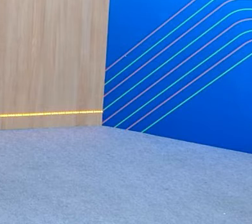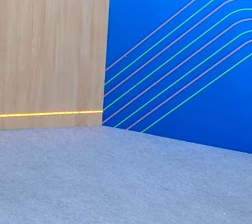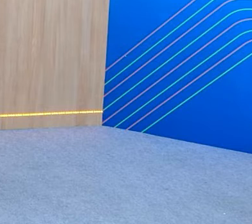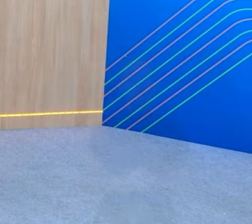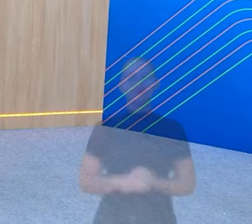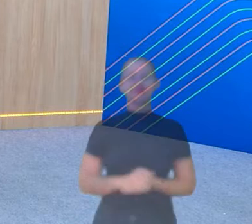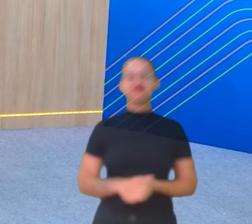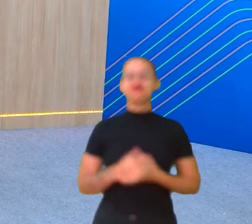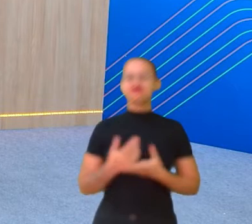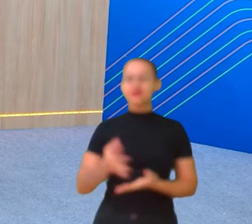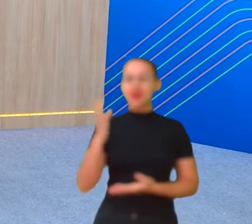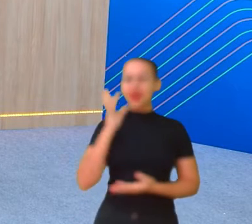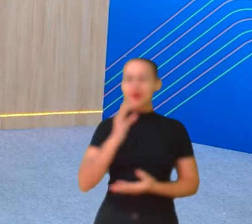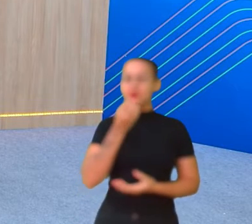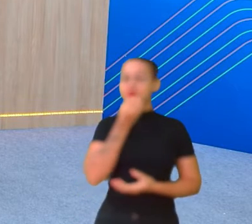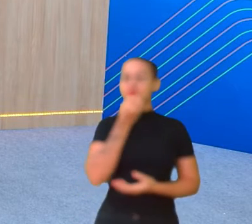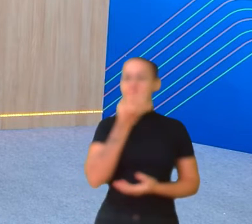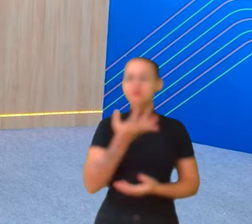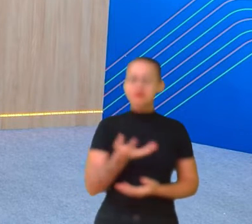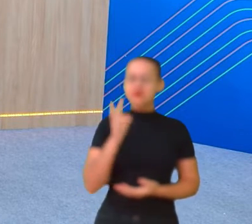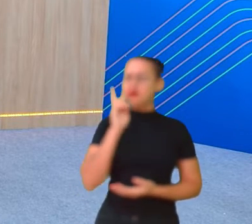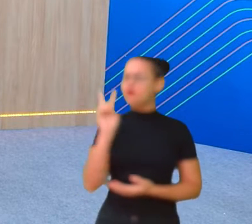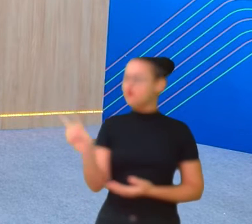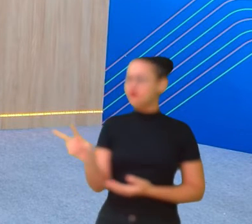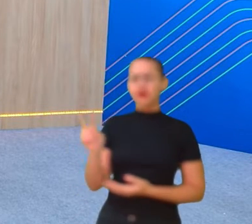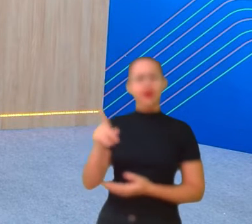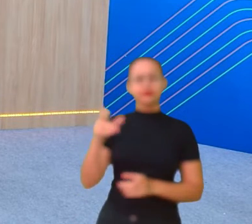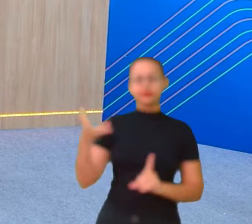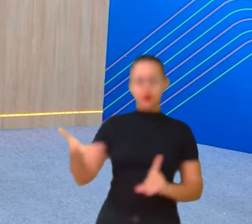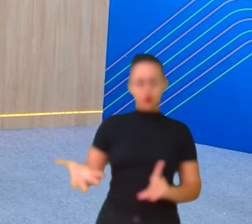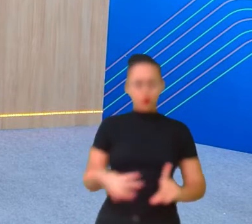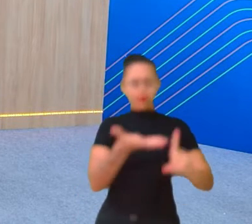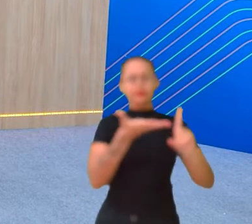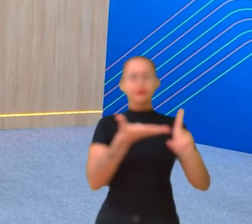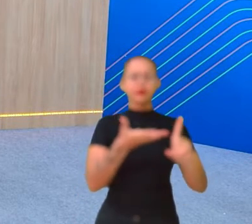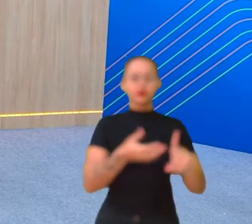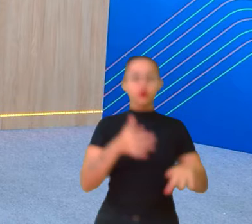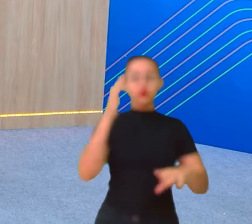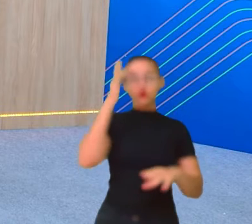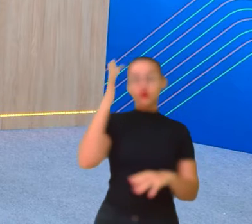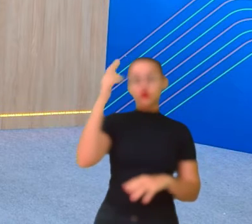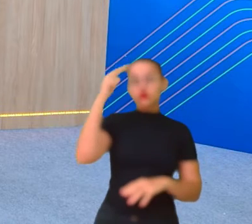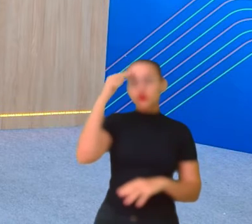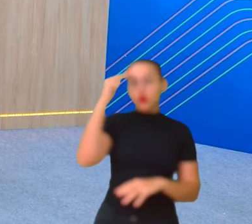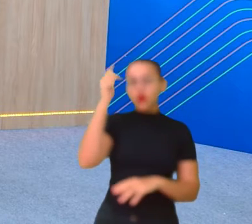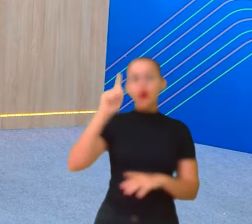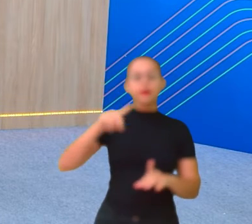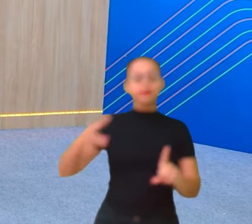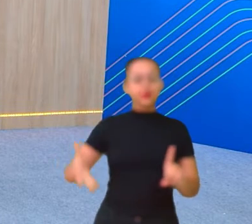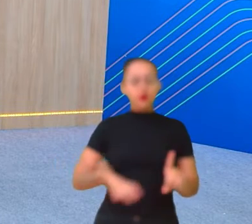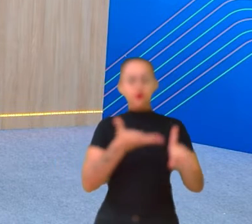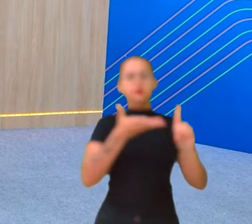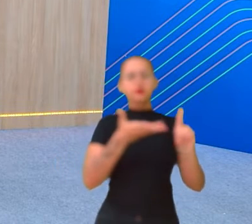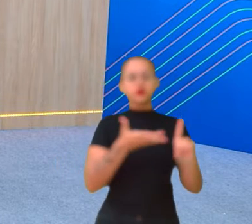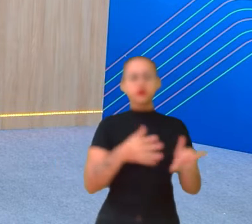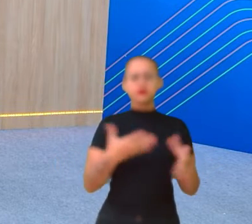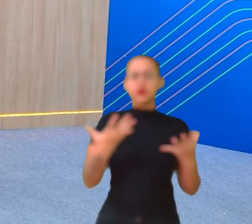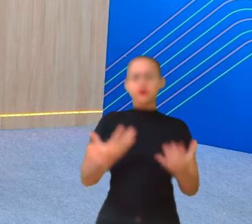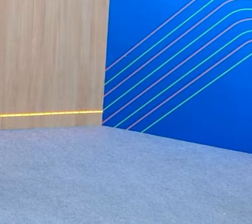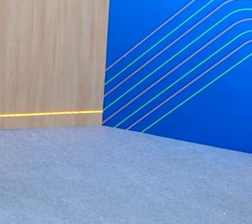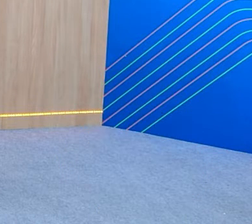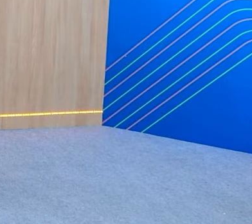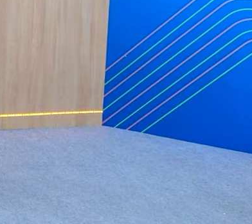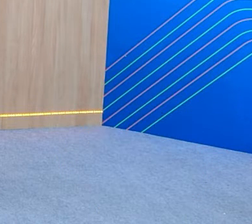Gente, muito bom, né? Veja como ela coloca assim como um impulso. O sonho, ele foi esse impulso. Vamos parar para pensar numa realidade